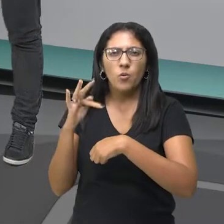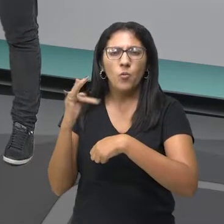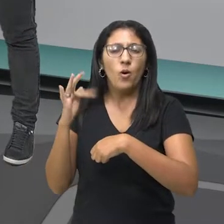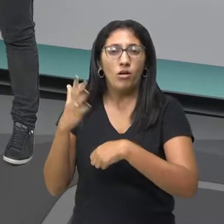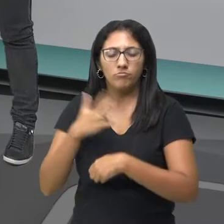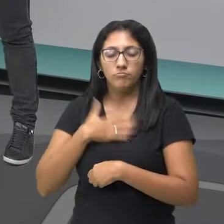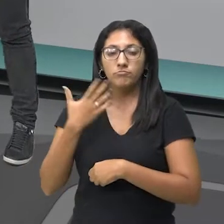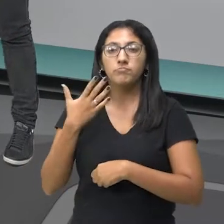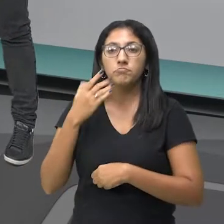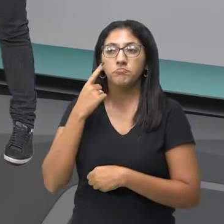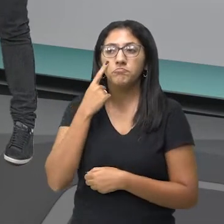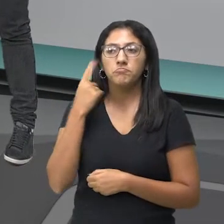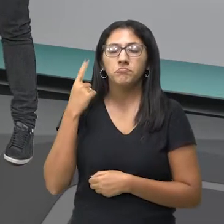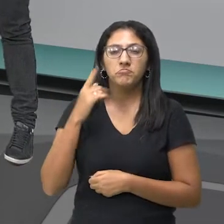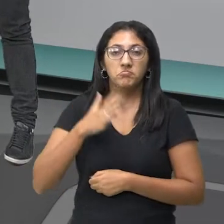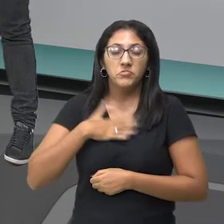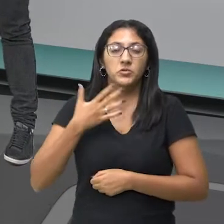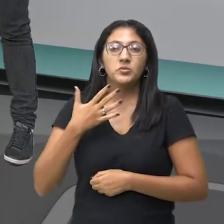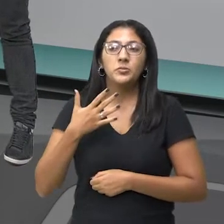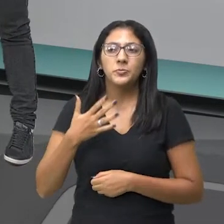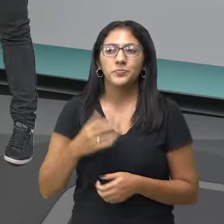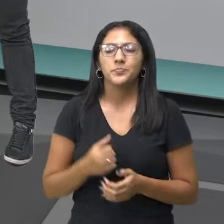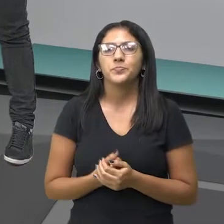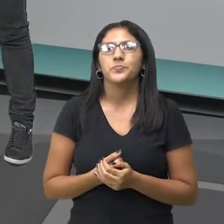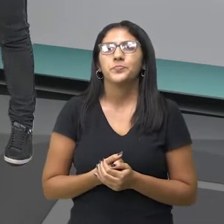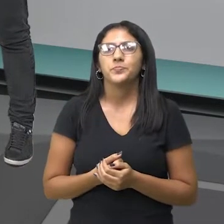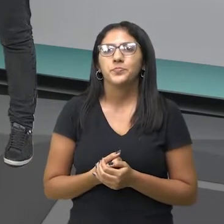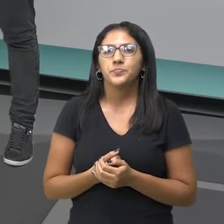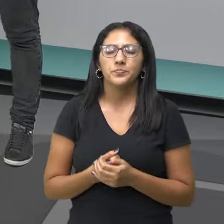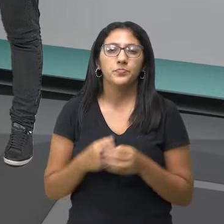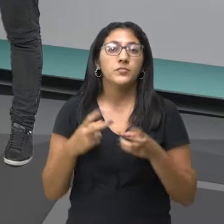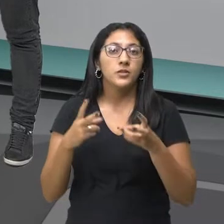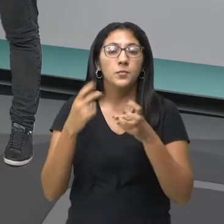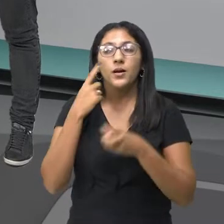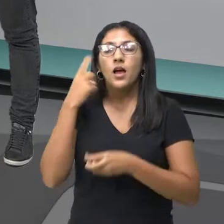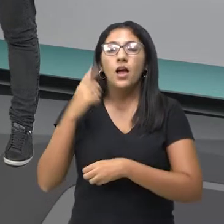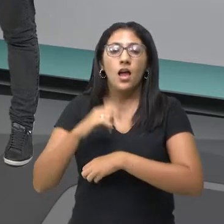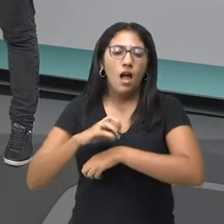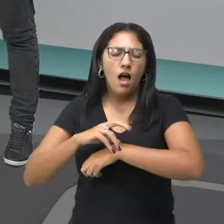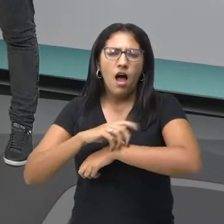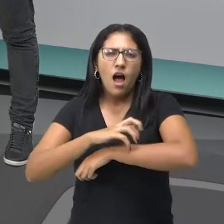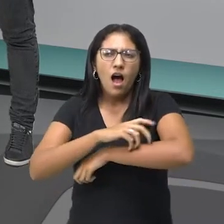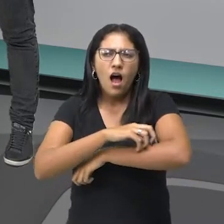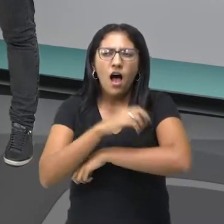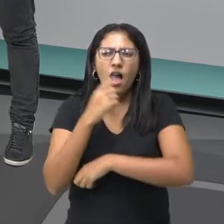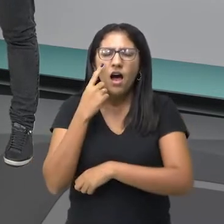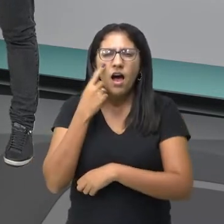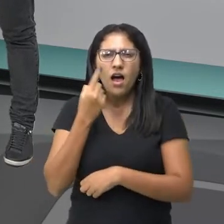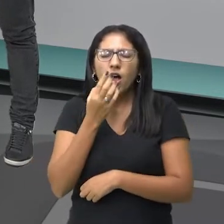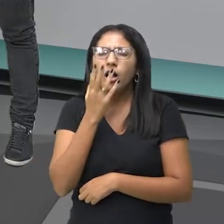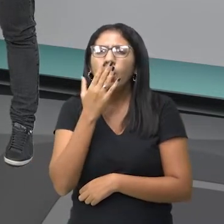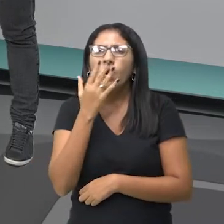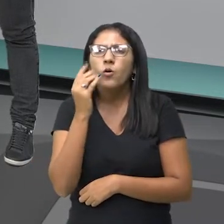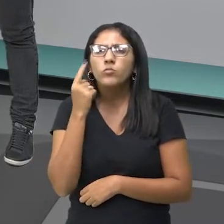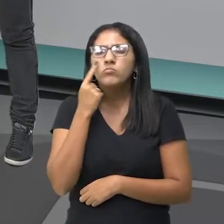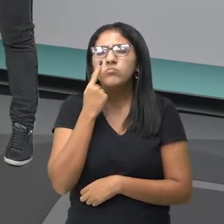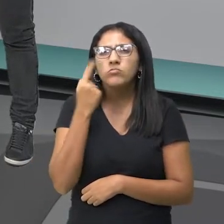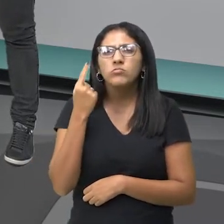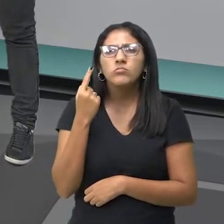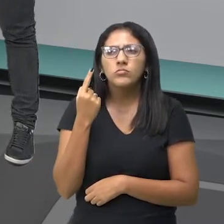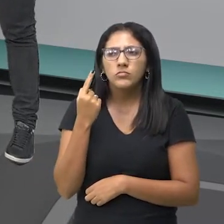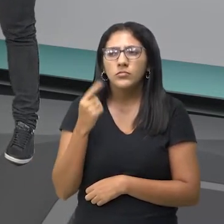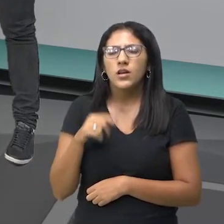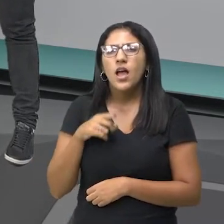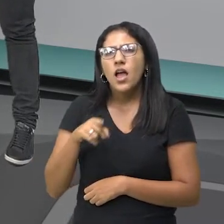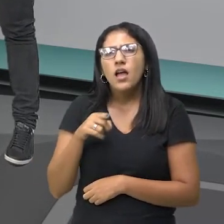até ele espanta aqui no segundo quadrinho. E observem que sobre esta aranha que vocês observam bem aqui dos quadrinhos, eles vão